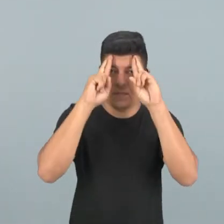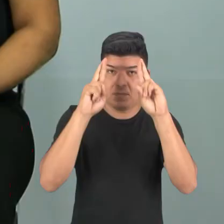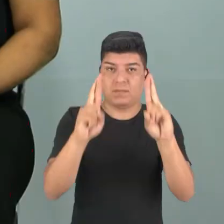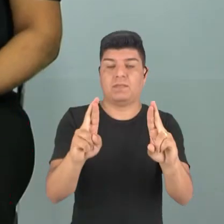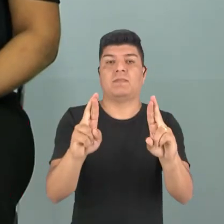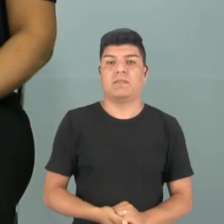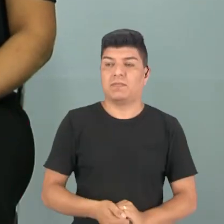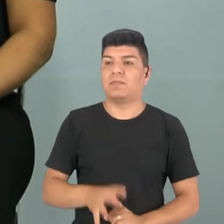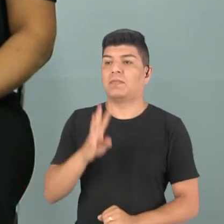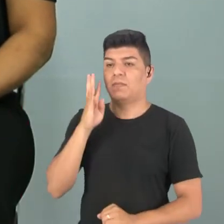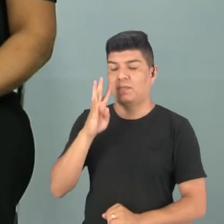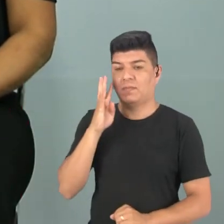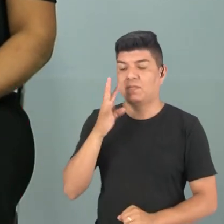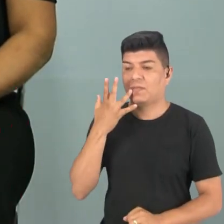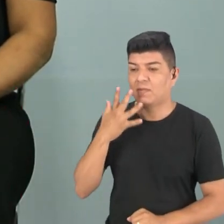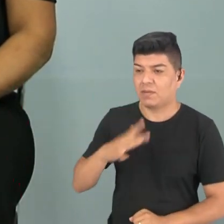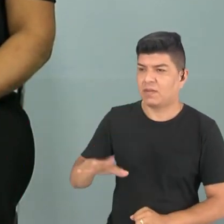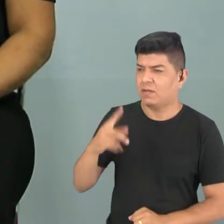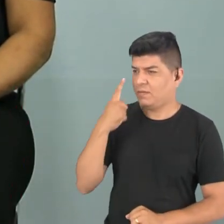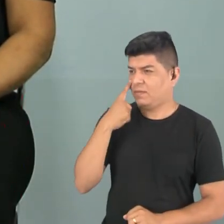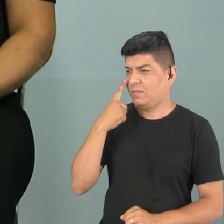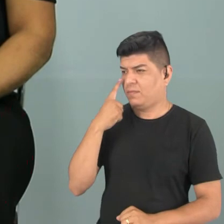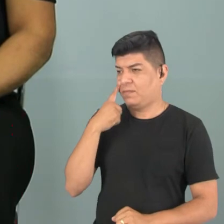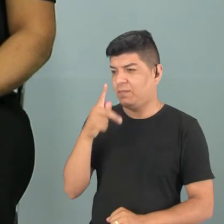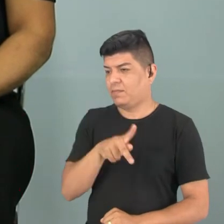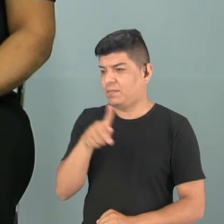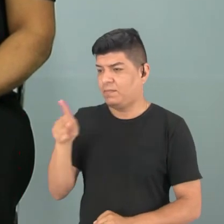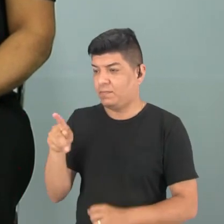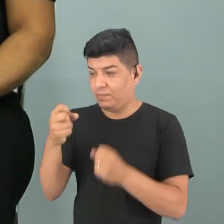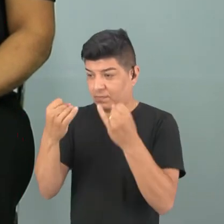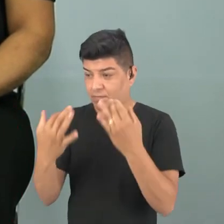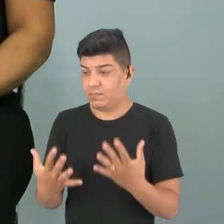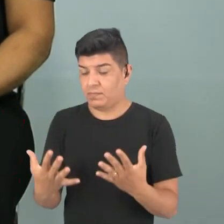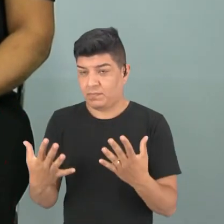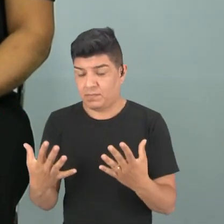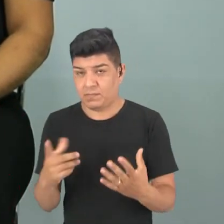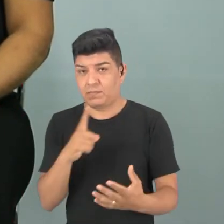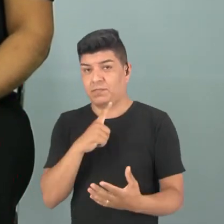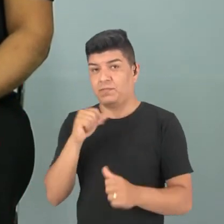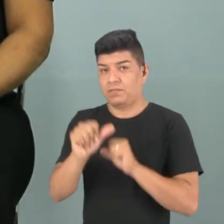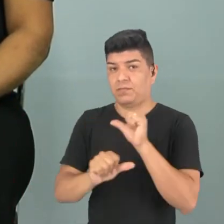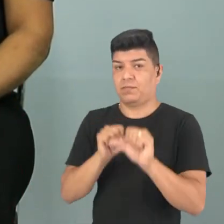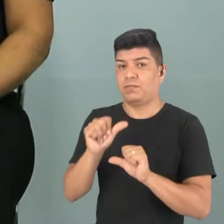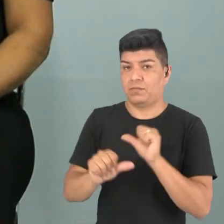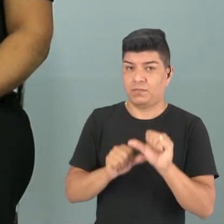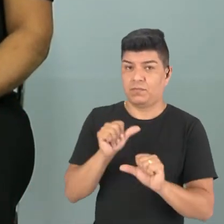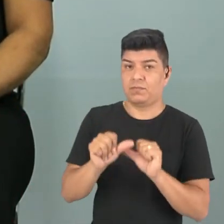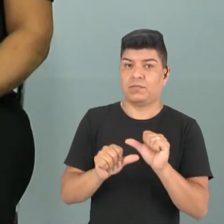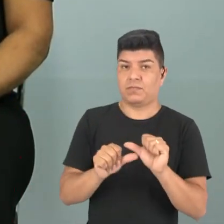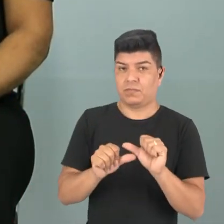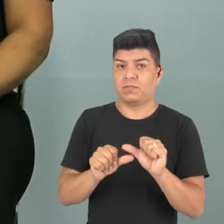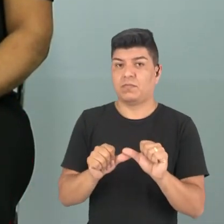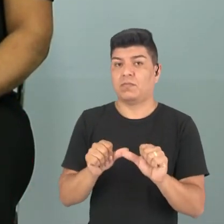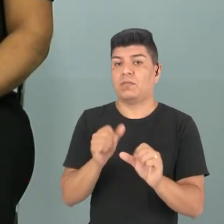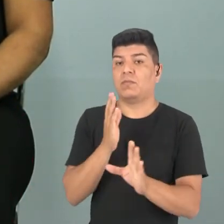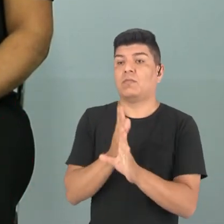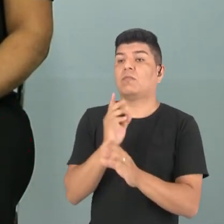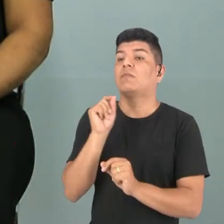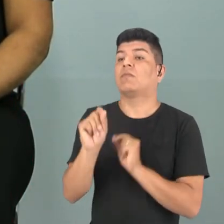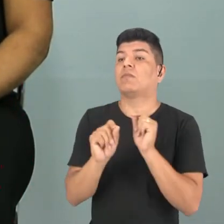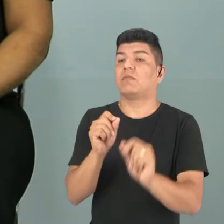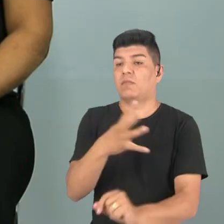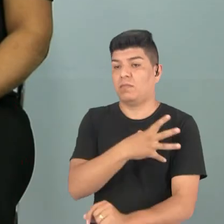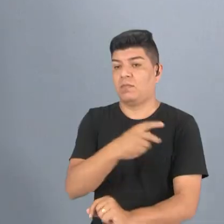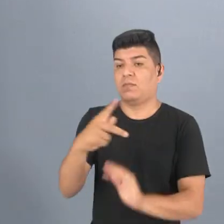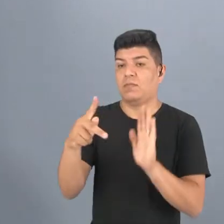Tudo bem? Crianças, vocês observaram, né, que a professora falou aqui que ela mudou, né, também por causa da filha, né?